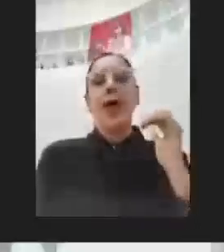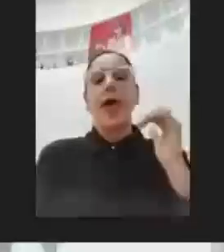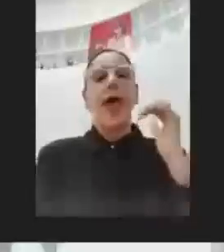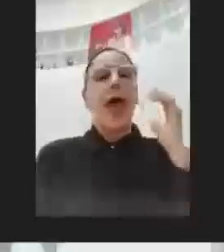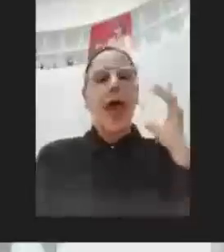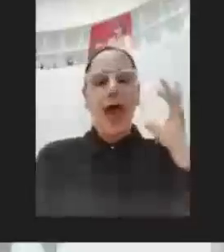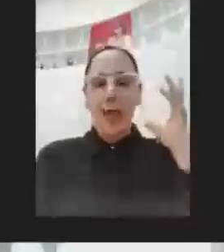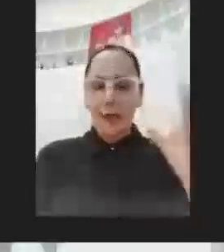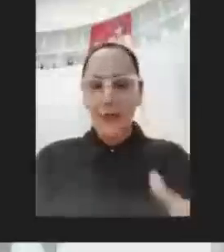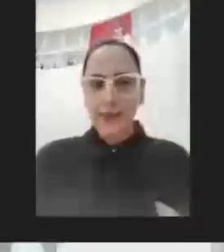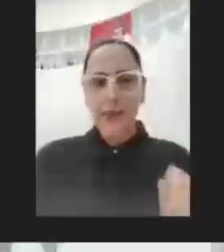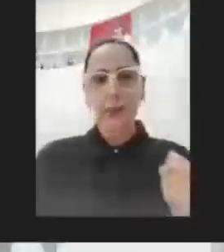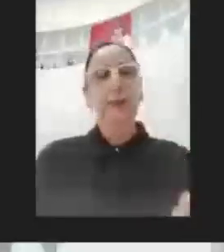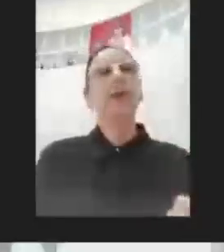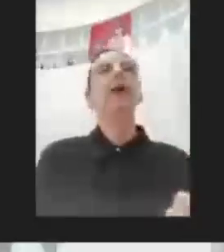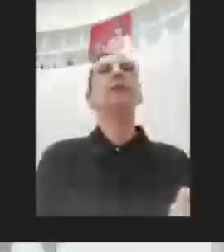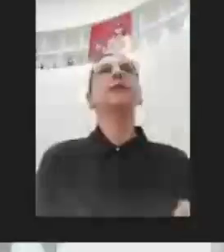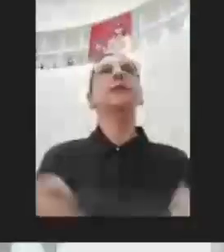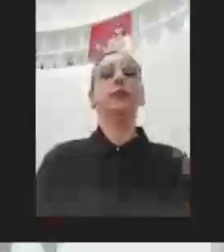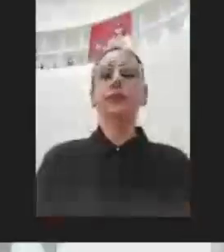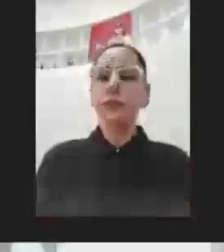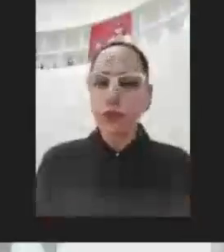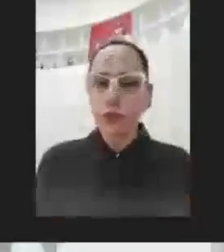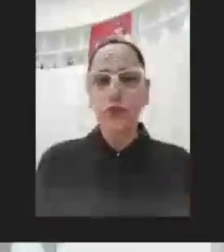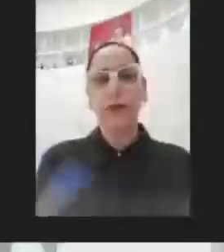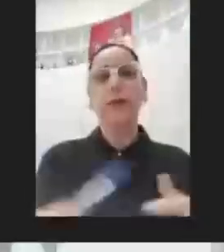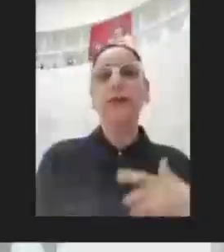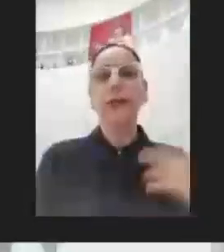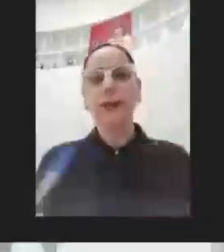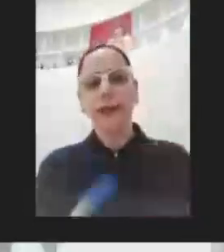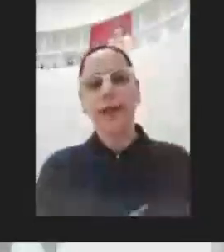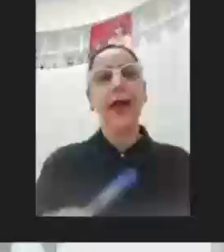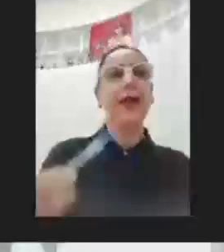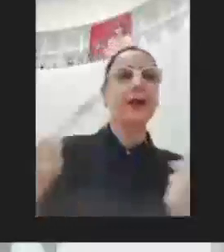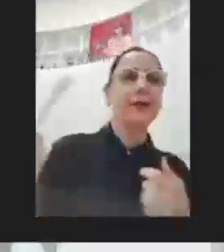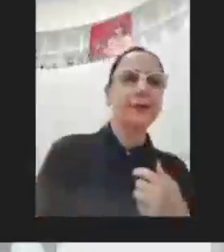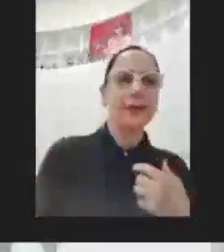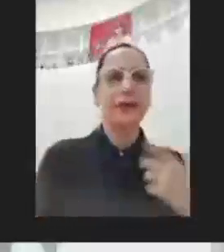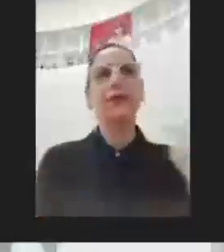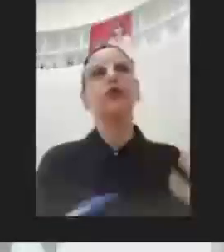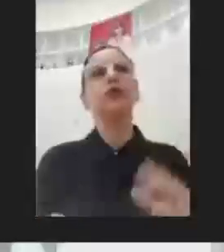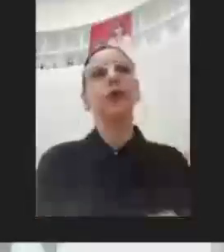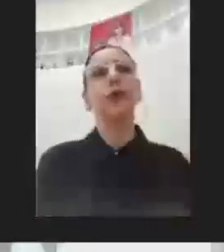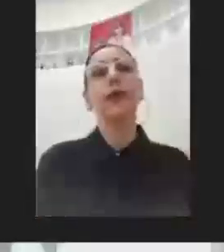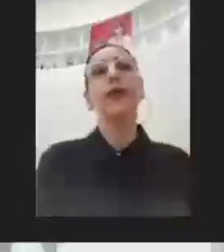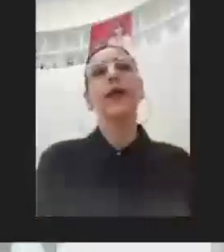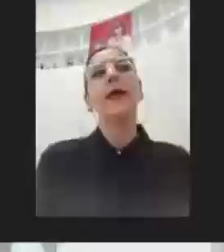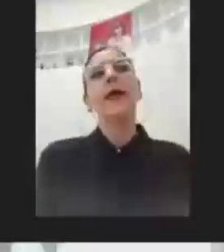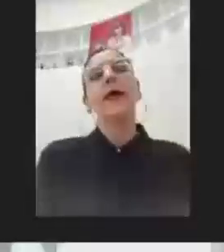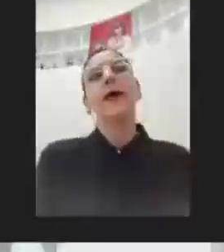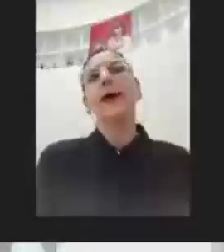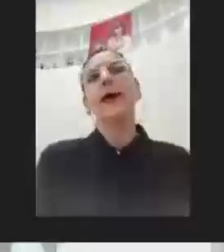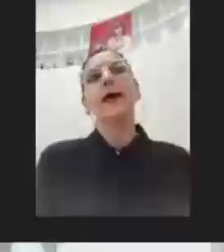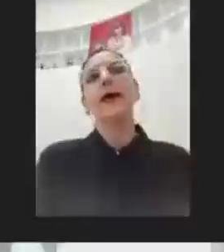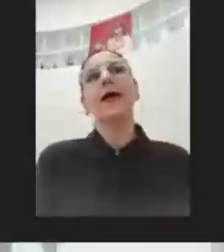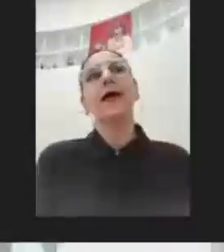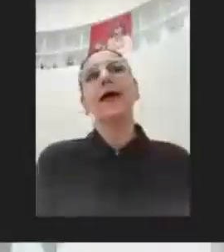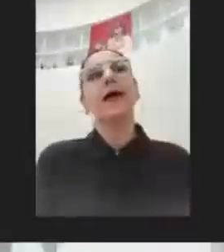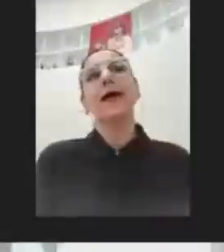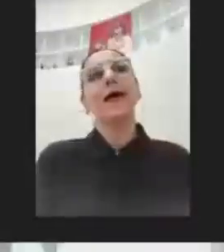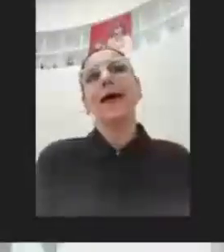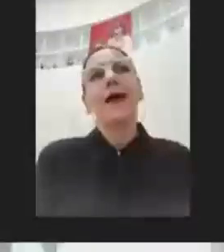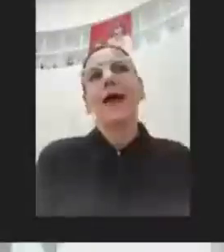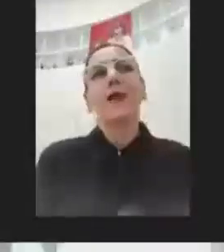fissuras, é a infecção da mama, são os fungos na mama, né? Bactéria, fungo ali,